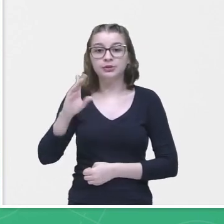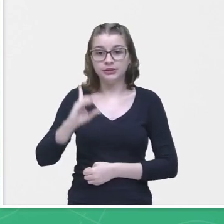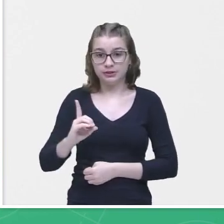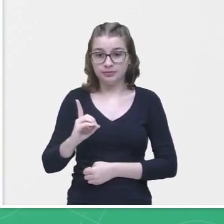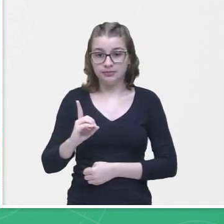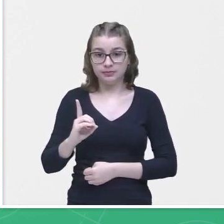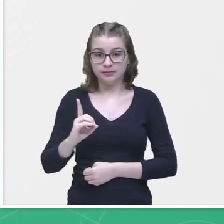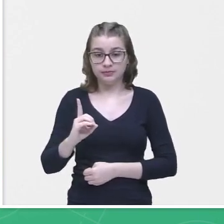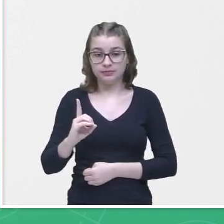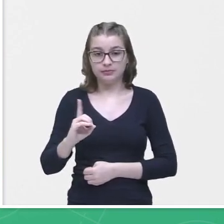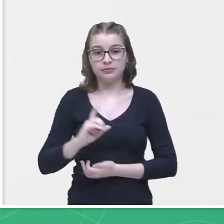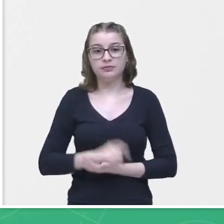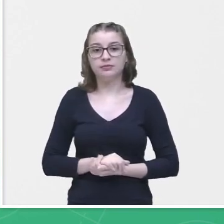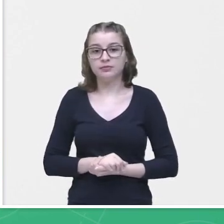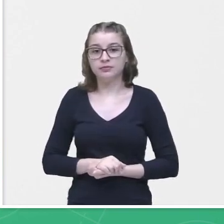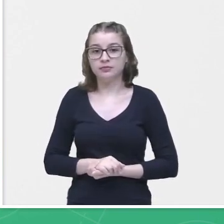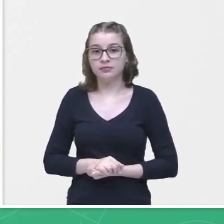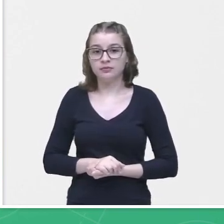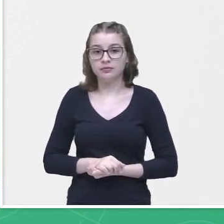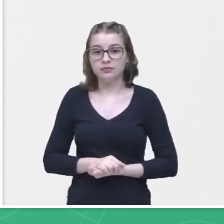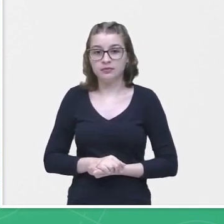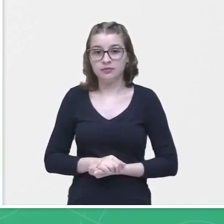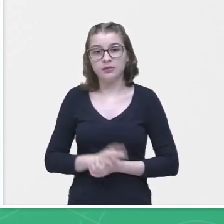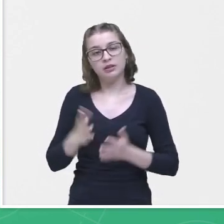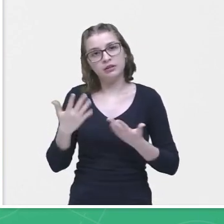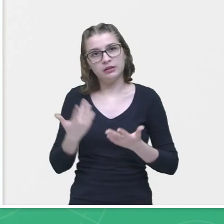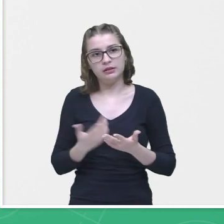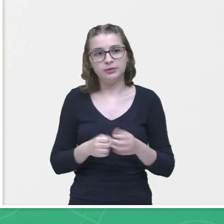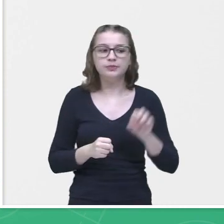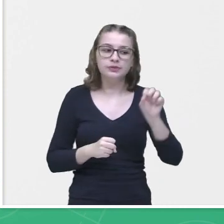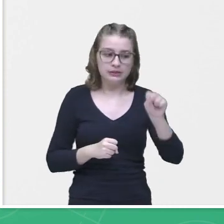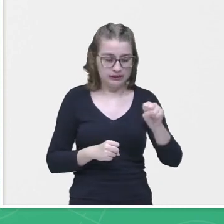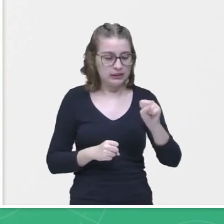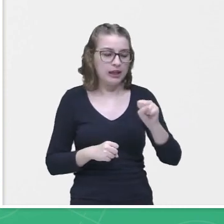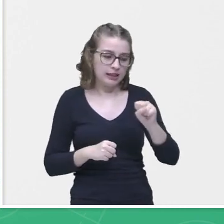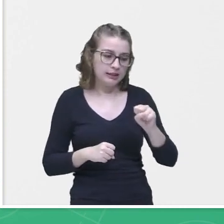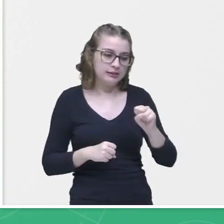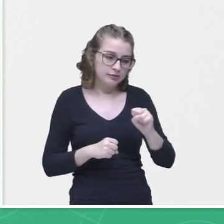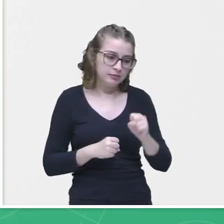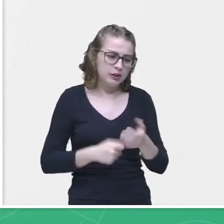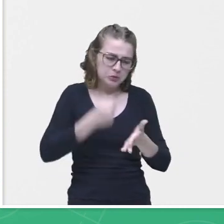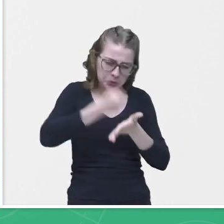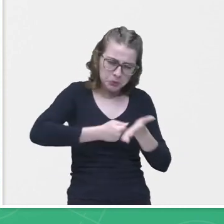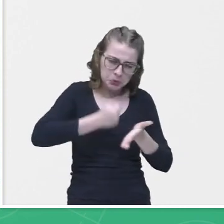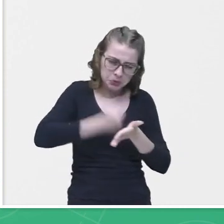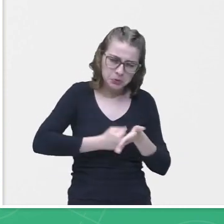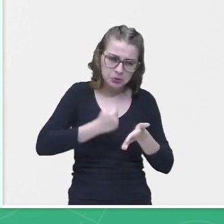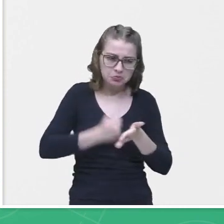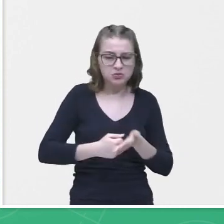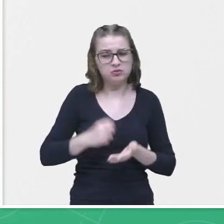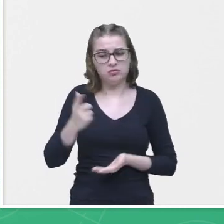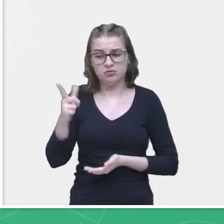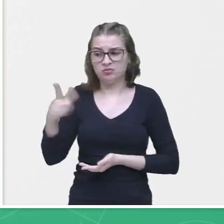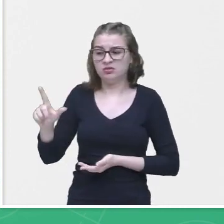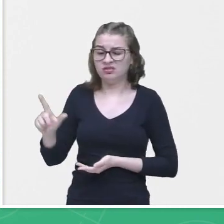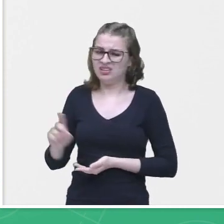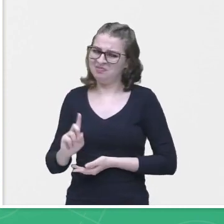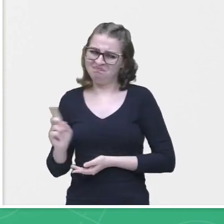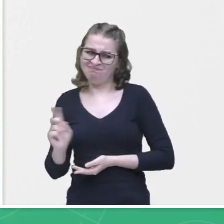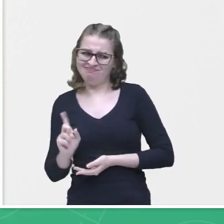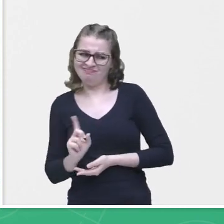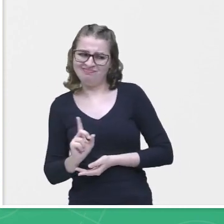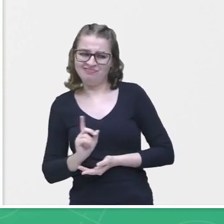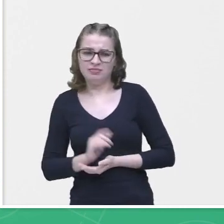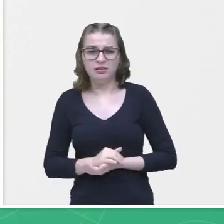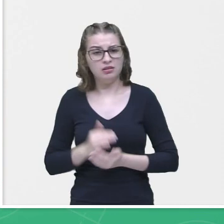nós defendemos agora há pouco. Alguém pode ter visto que sim, foi uma conquista dura, outro pode achar que não, mas